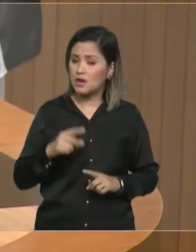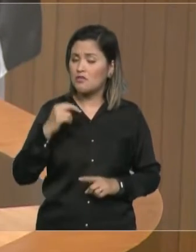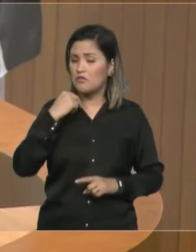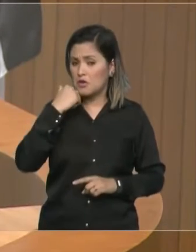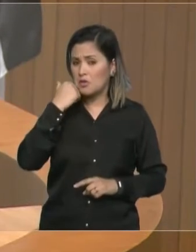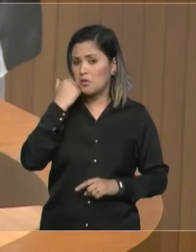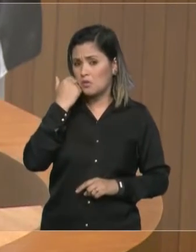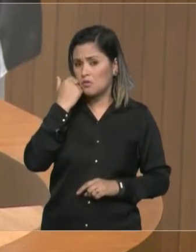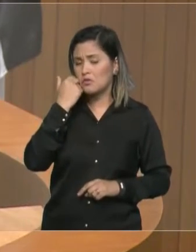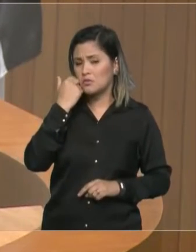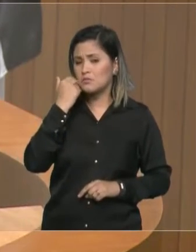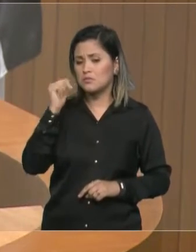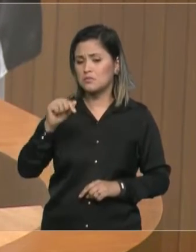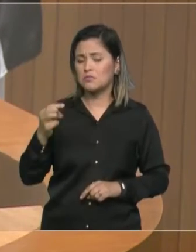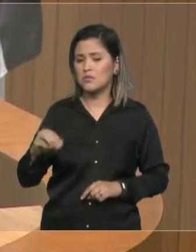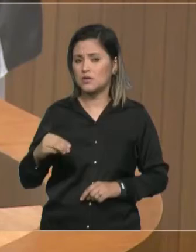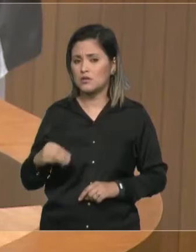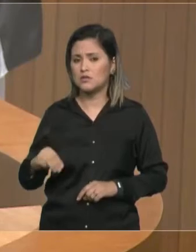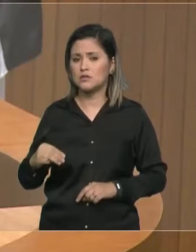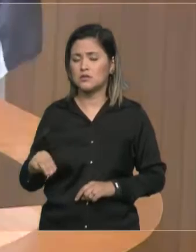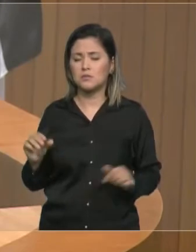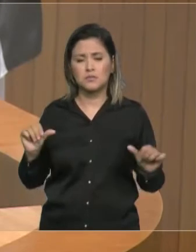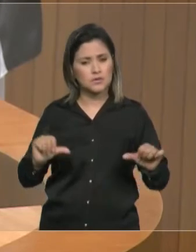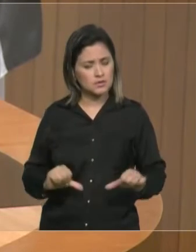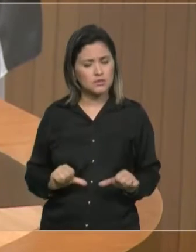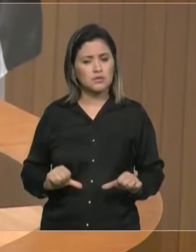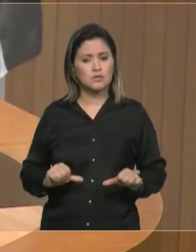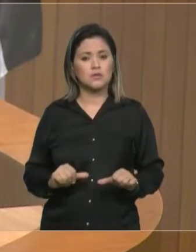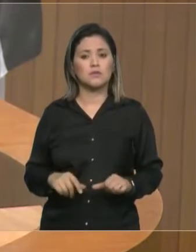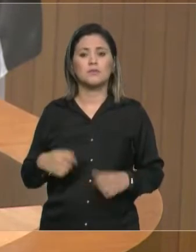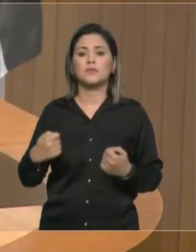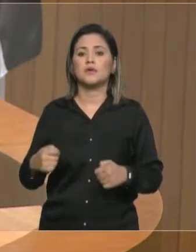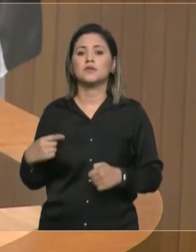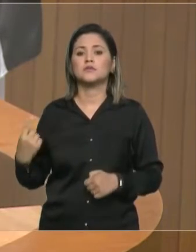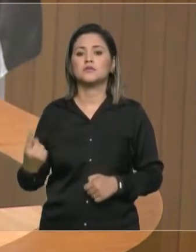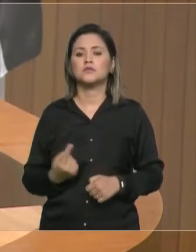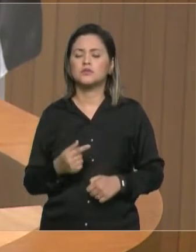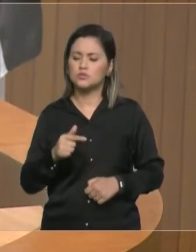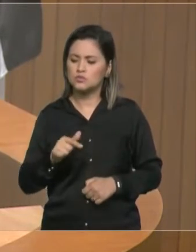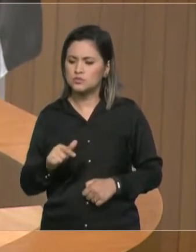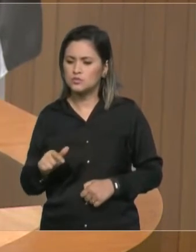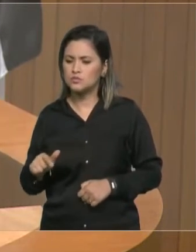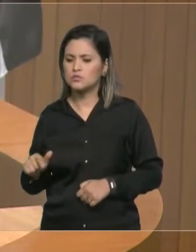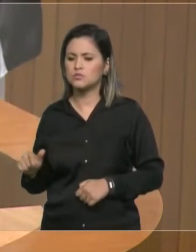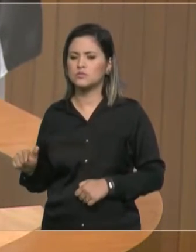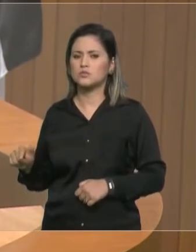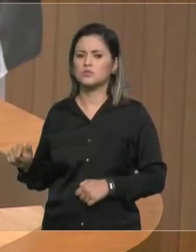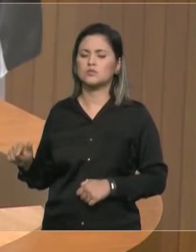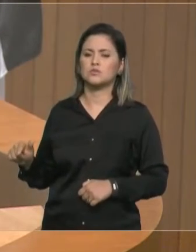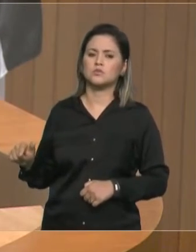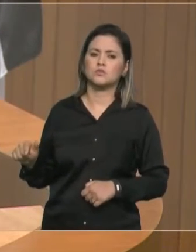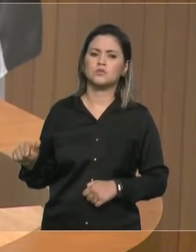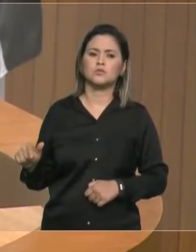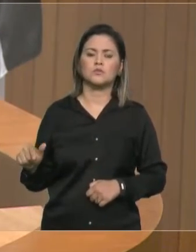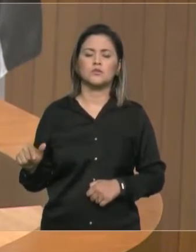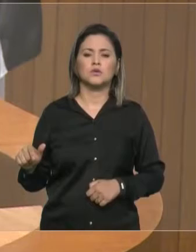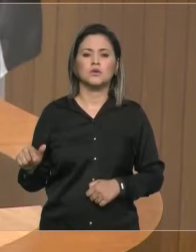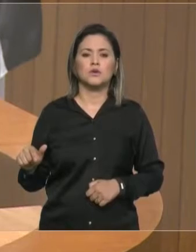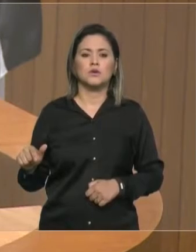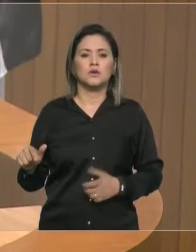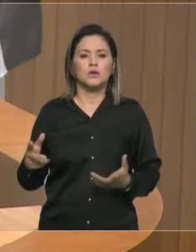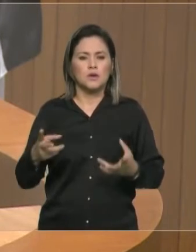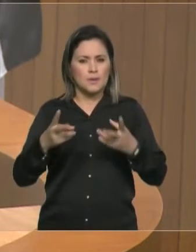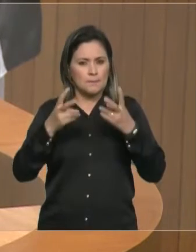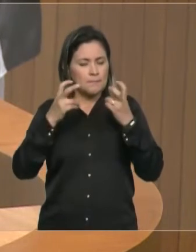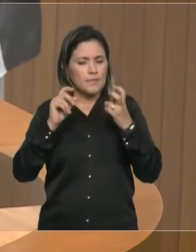é preciso que nós continuamos, né? Continuemos levantando a cabeça e enxergando que esse é um problema não